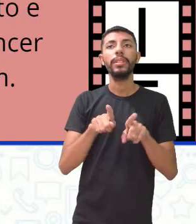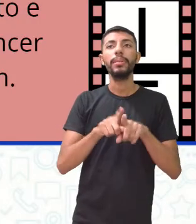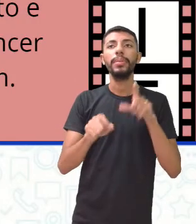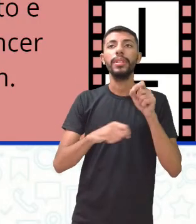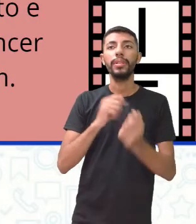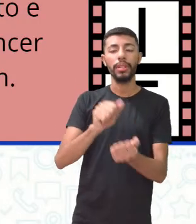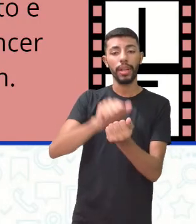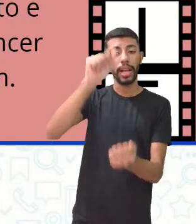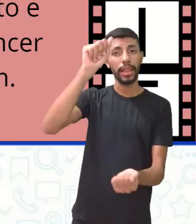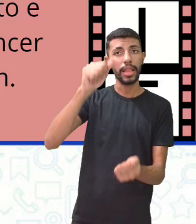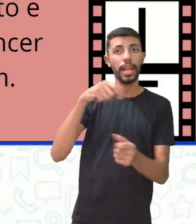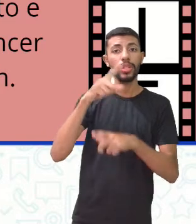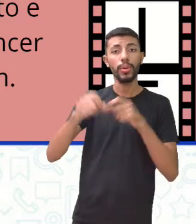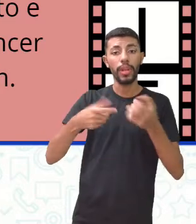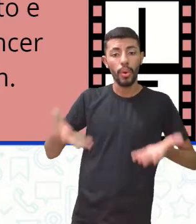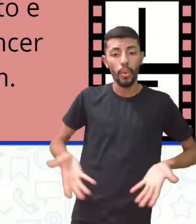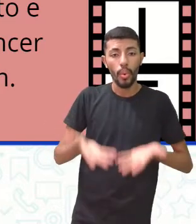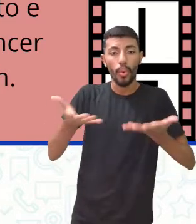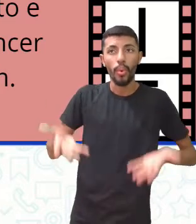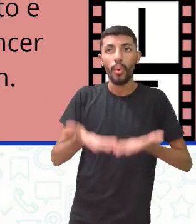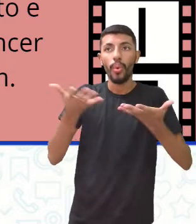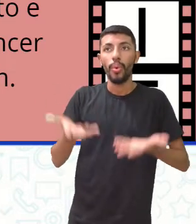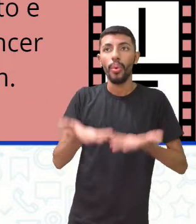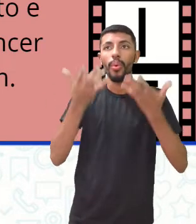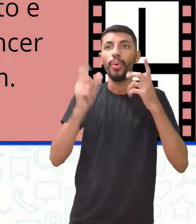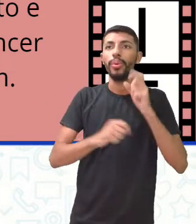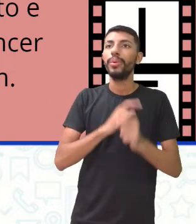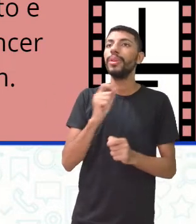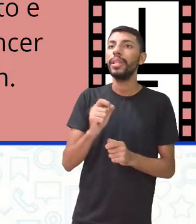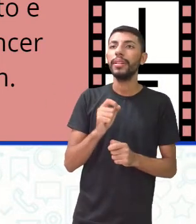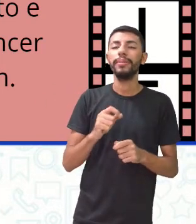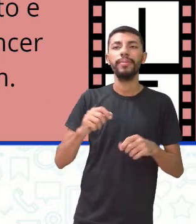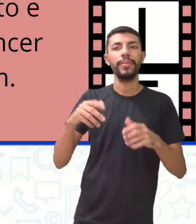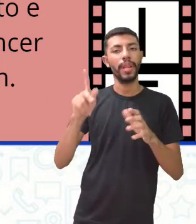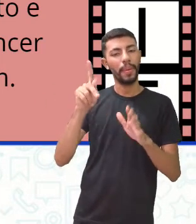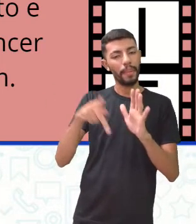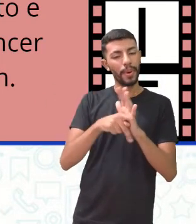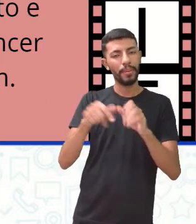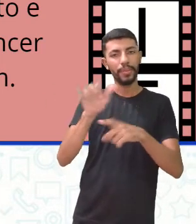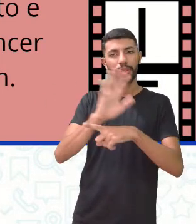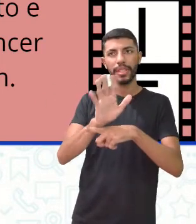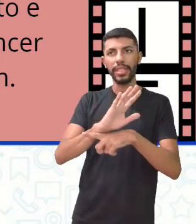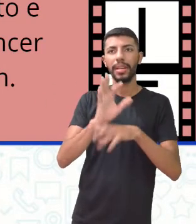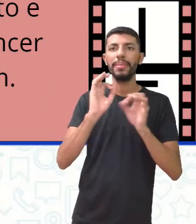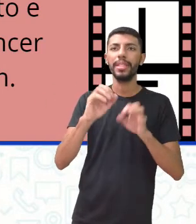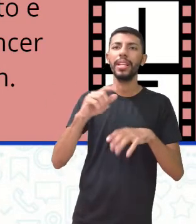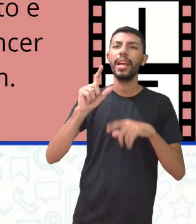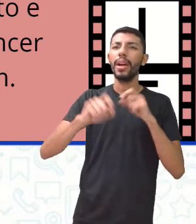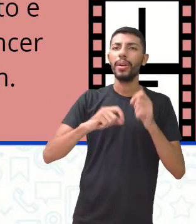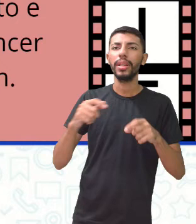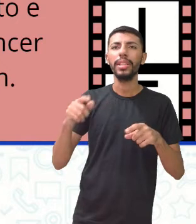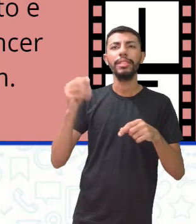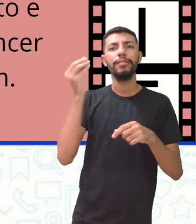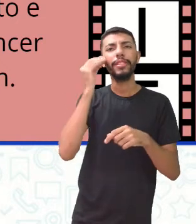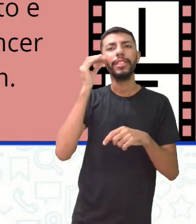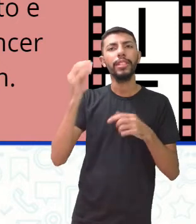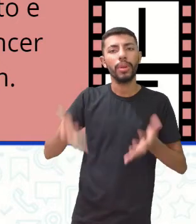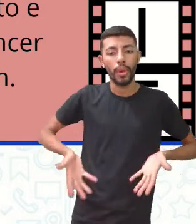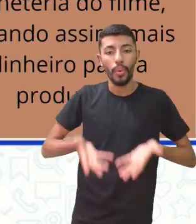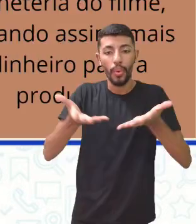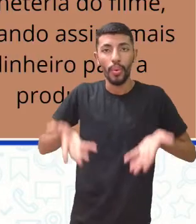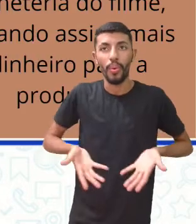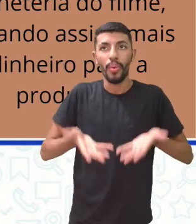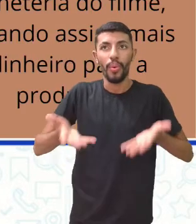também promove. Qual é o cartaz que promove? O cartaz do cinema. É um ótimo exemplo do cartaz que tenta promover um produto e, ao mesmo